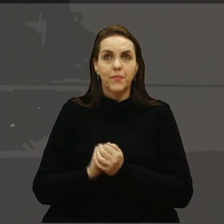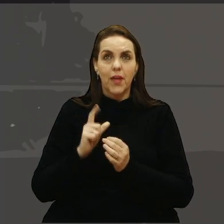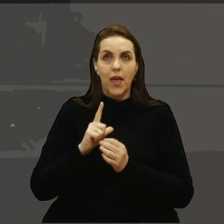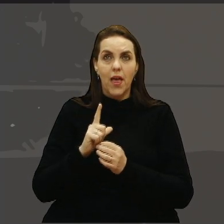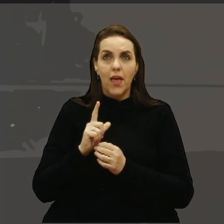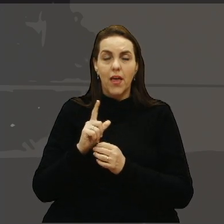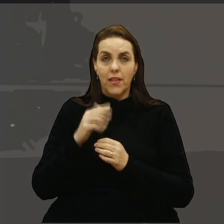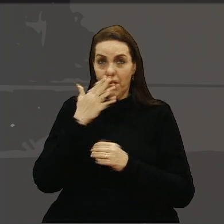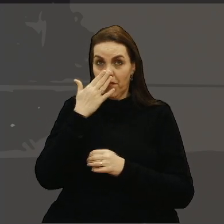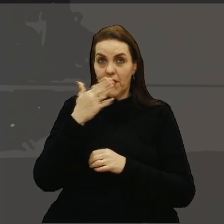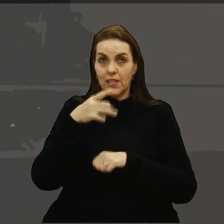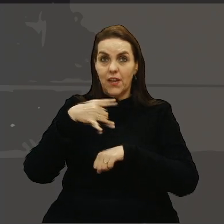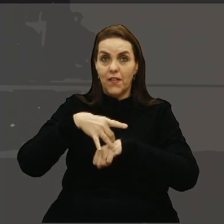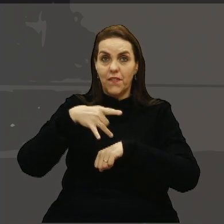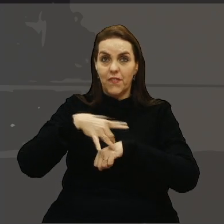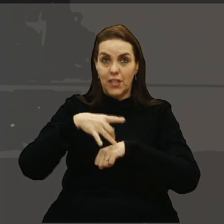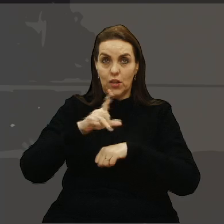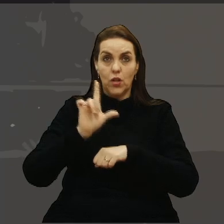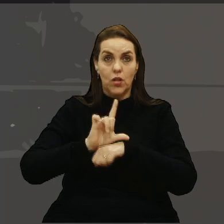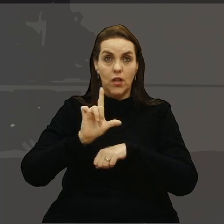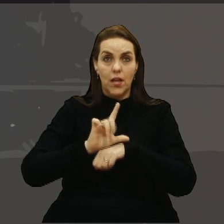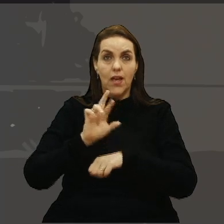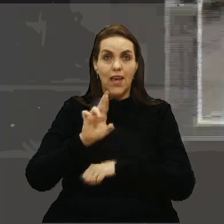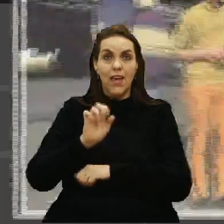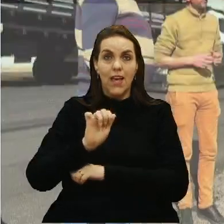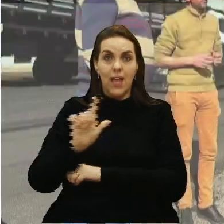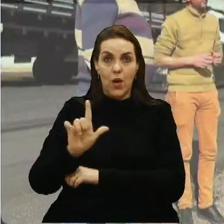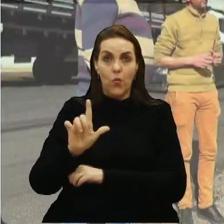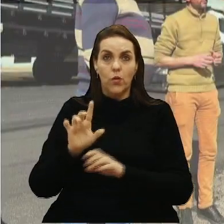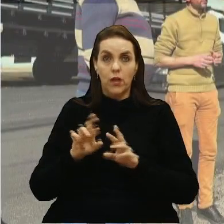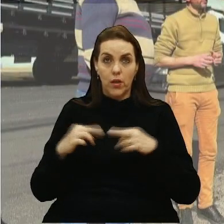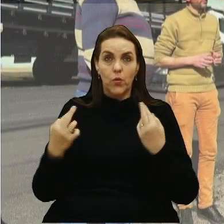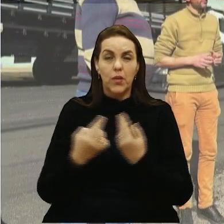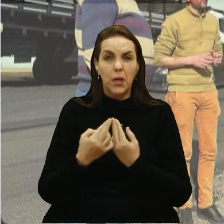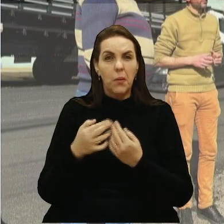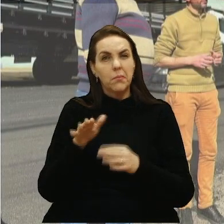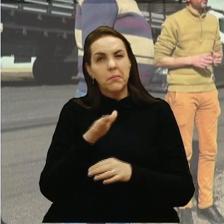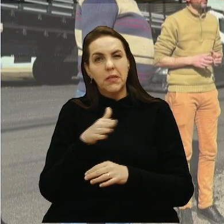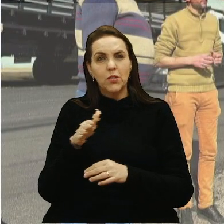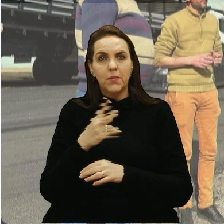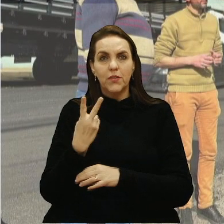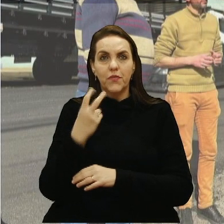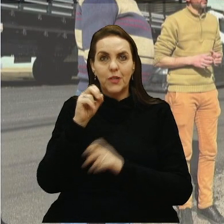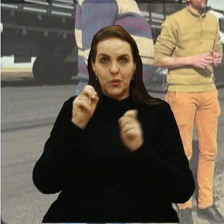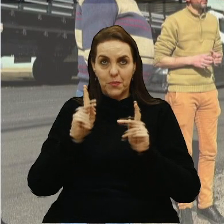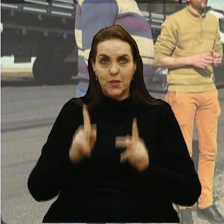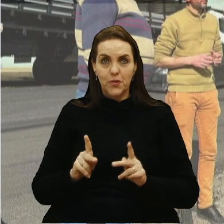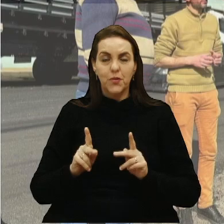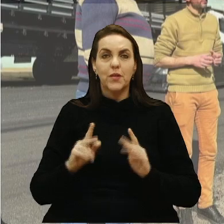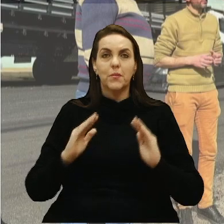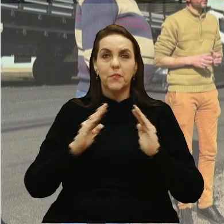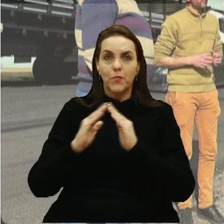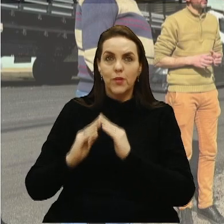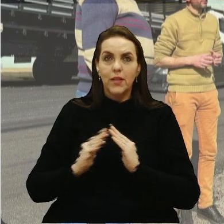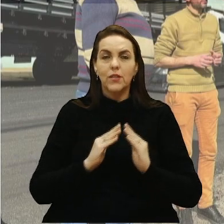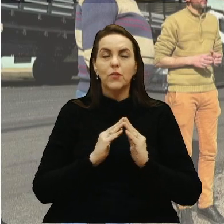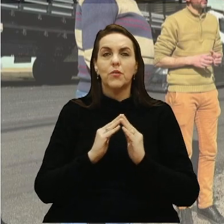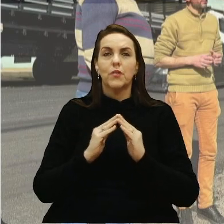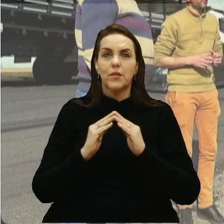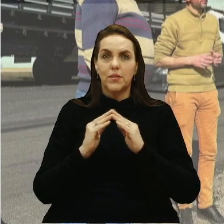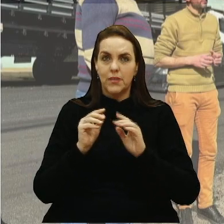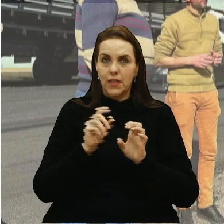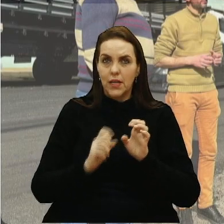vidraçaria Real, onde a gente se reuniu ali com aproximadamente ali umas 20 pessoas, moradores,